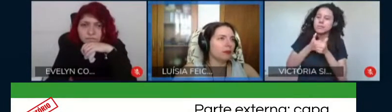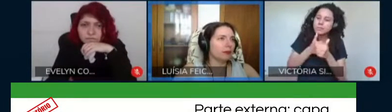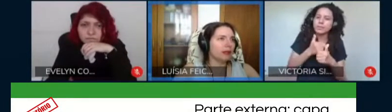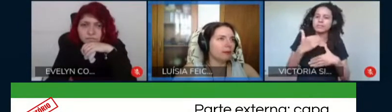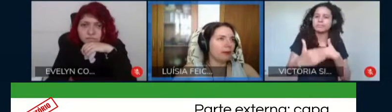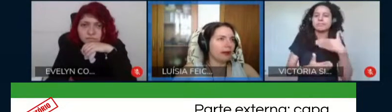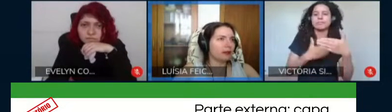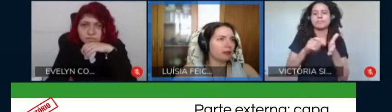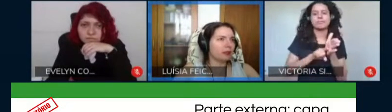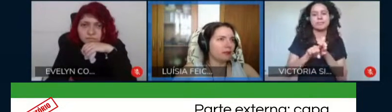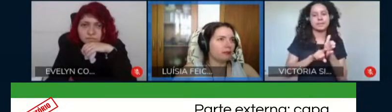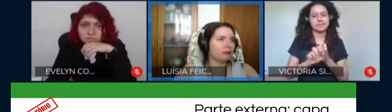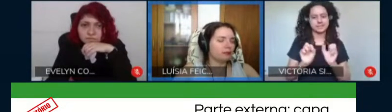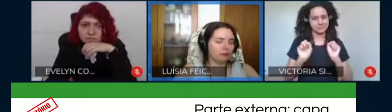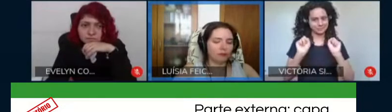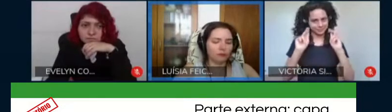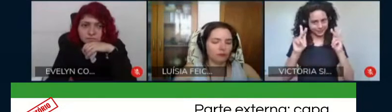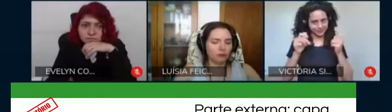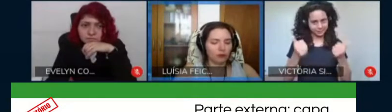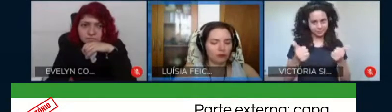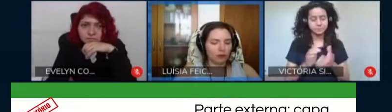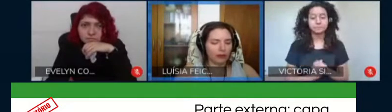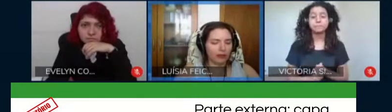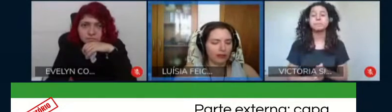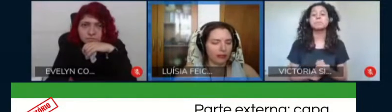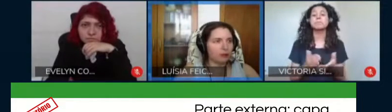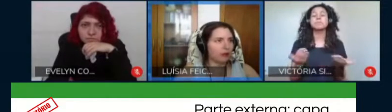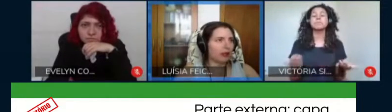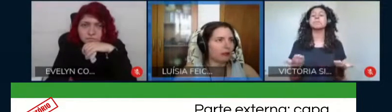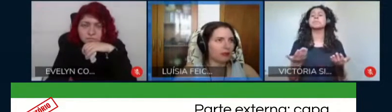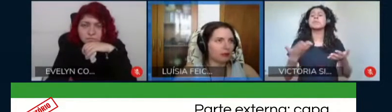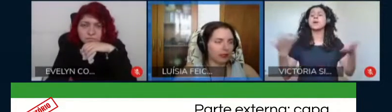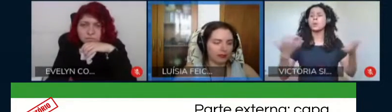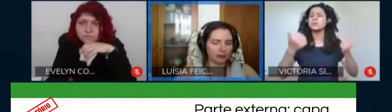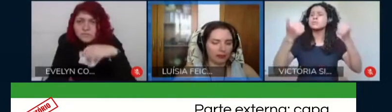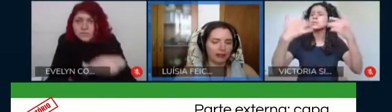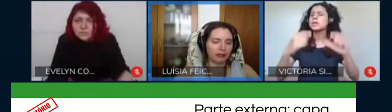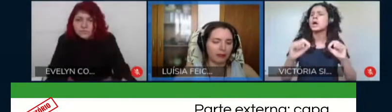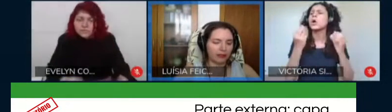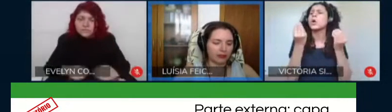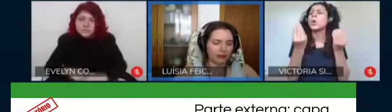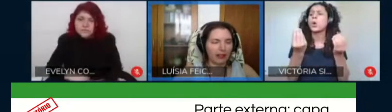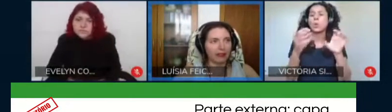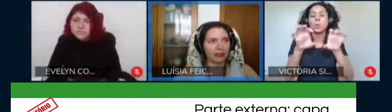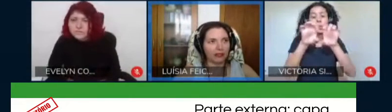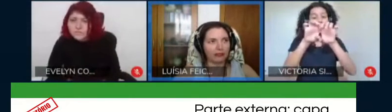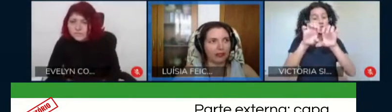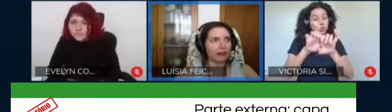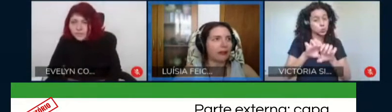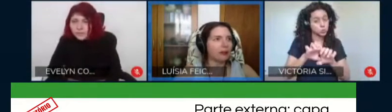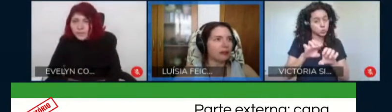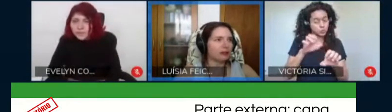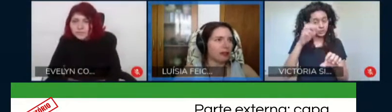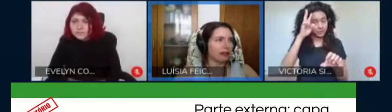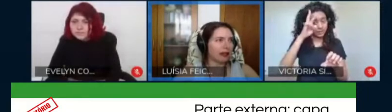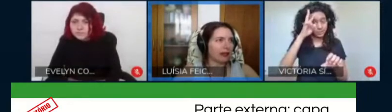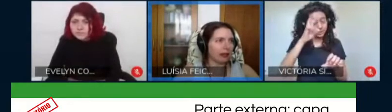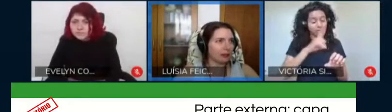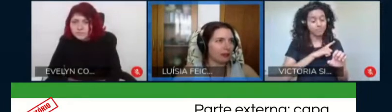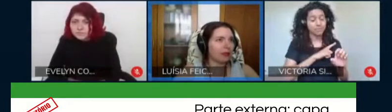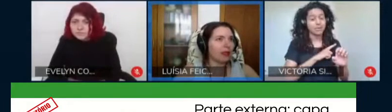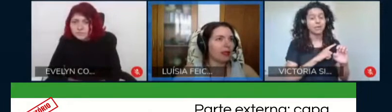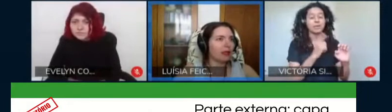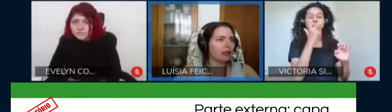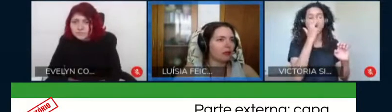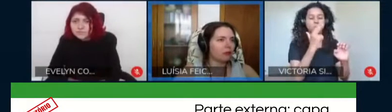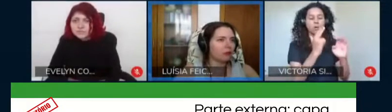Então, a primeira parte do trabalho acadêmico, né, lembrando que era separado em parte externa e externa, a parte externa é a